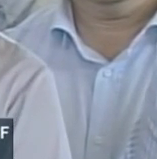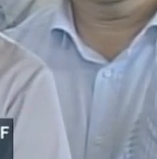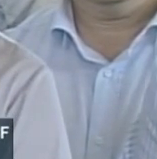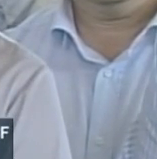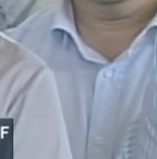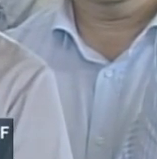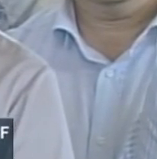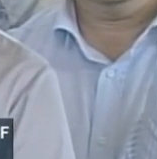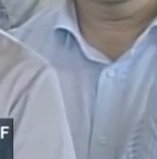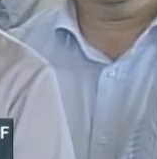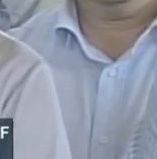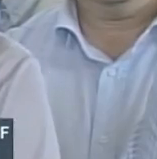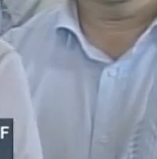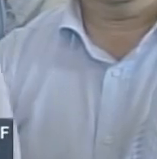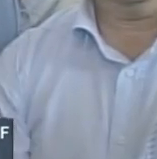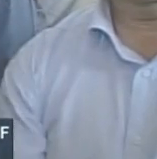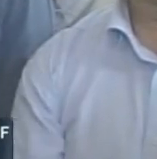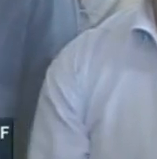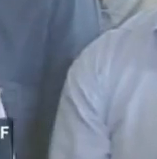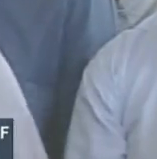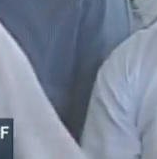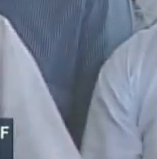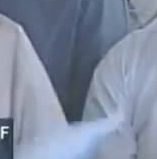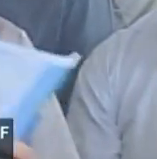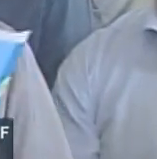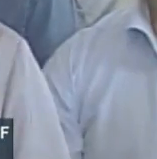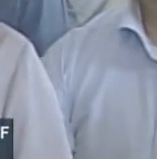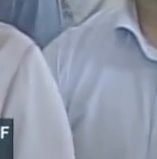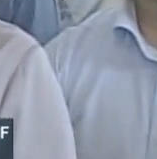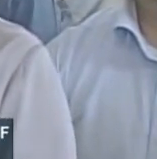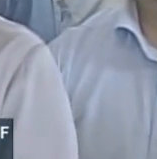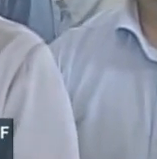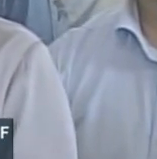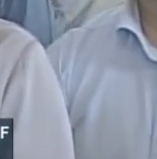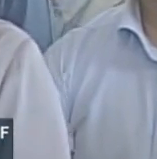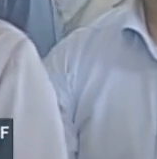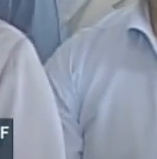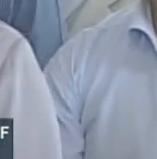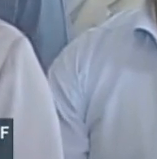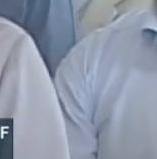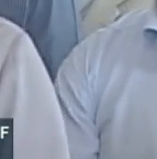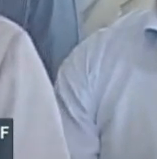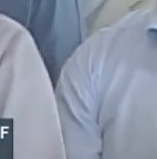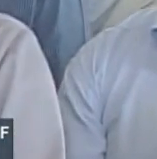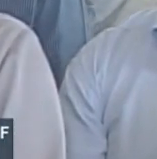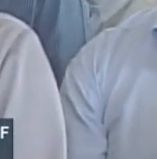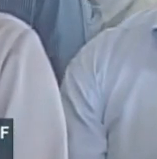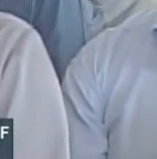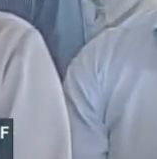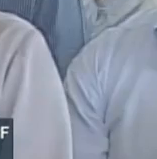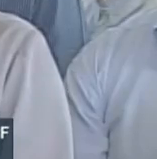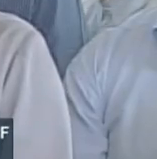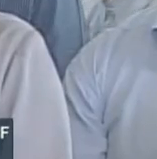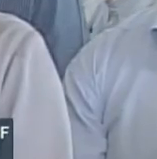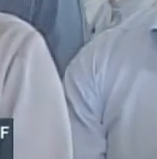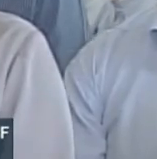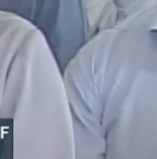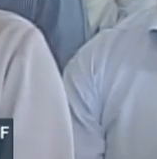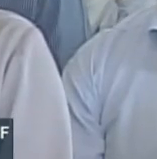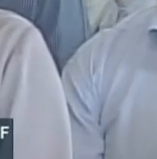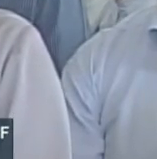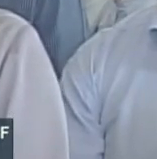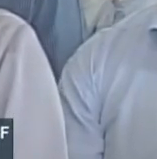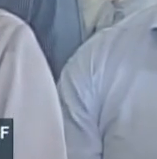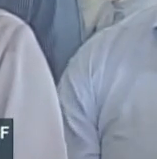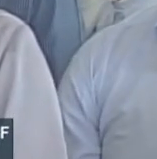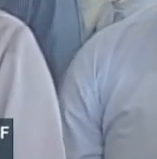acredita que condições está criado no país e que medidas o governo pode precisar adotar, como mudança na poupança, para evitar que investidores